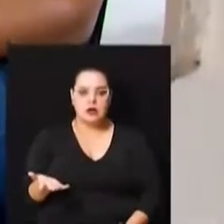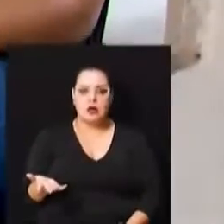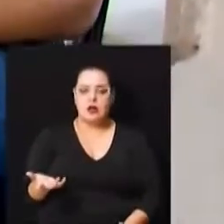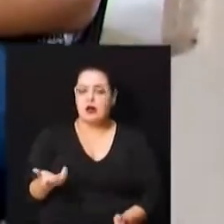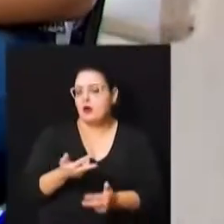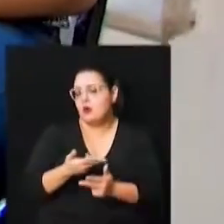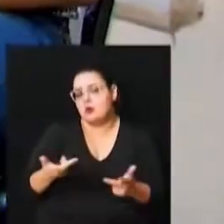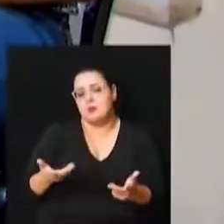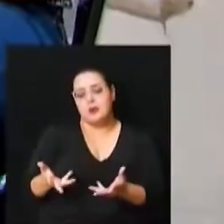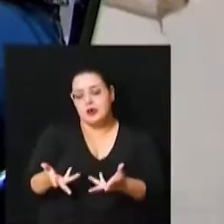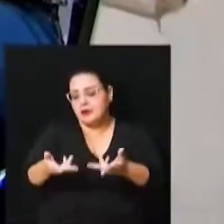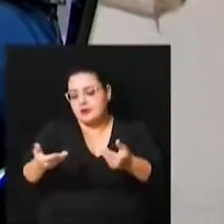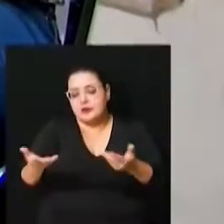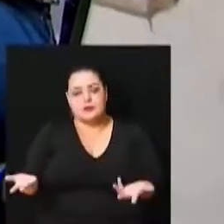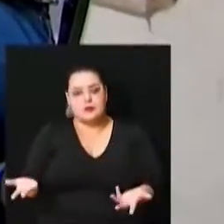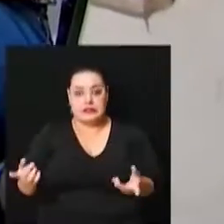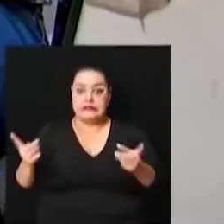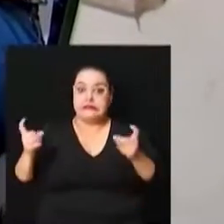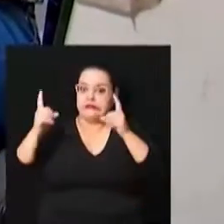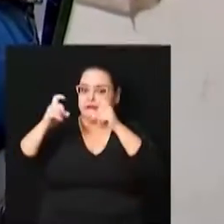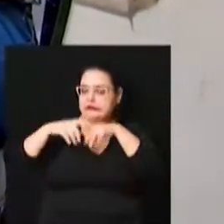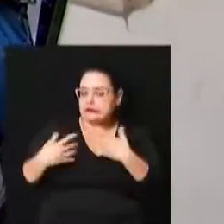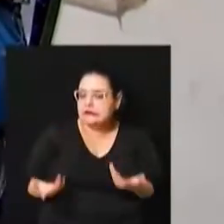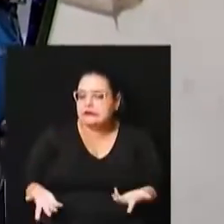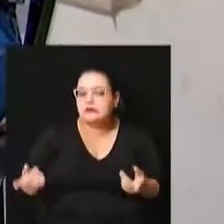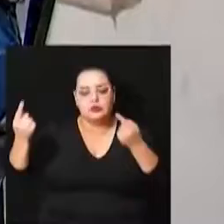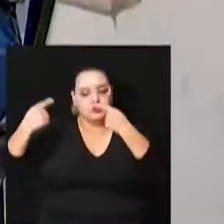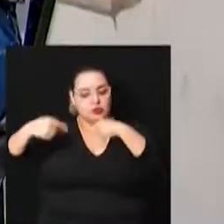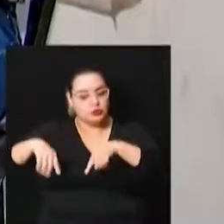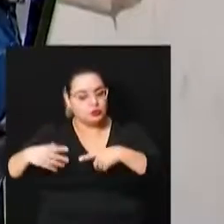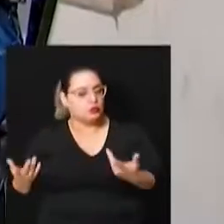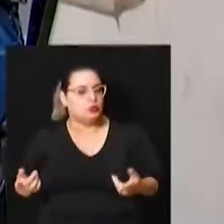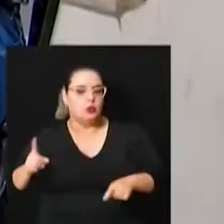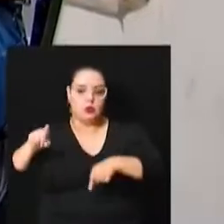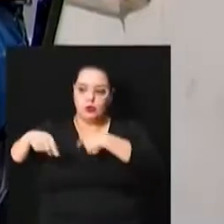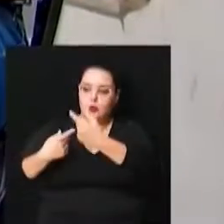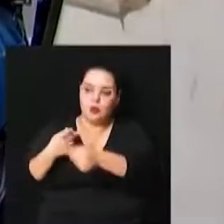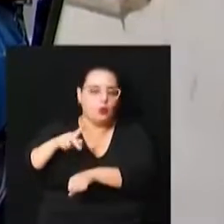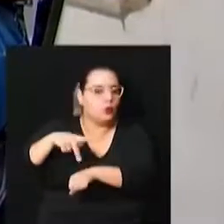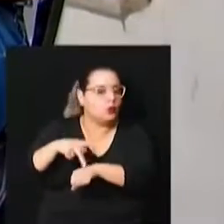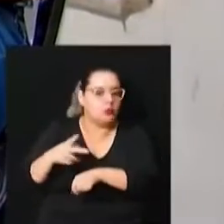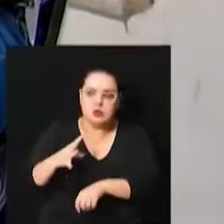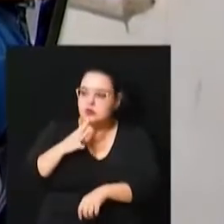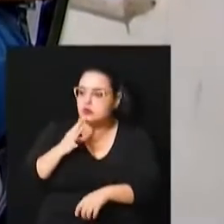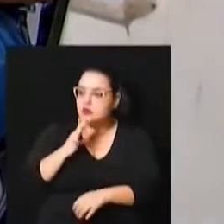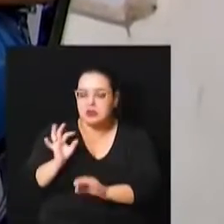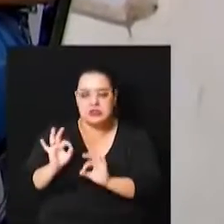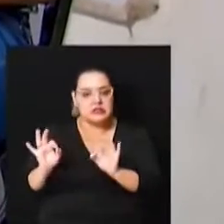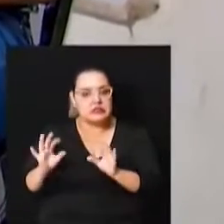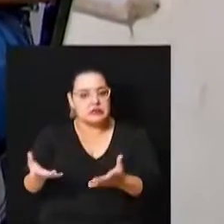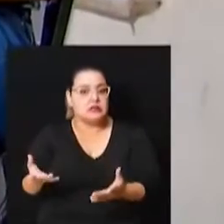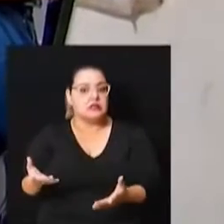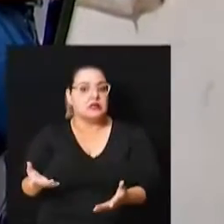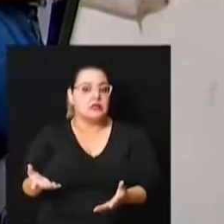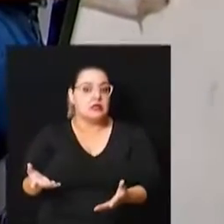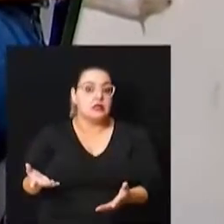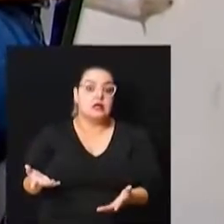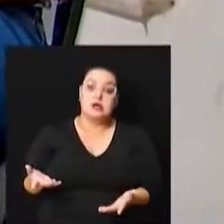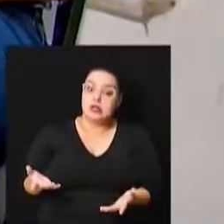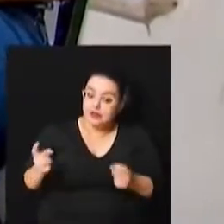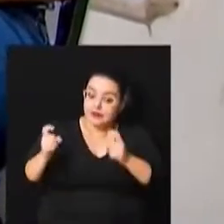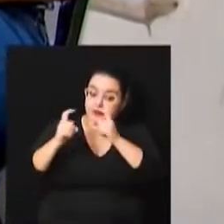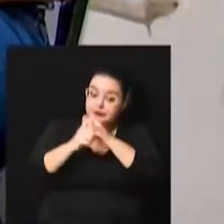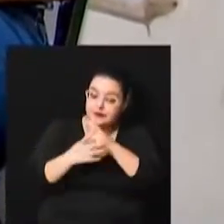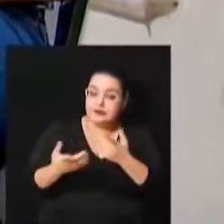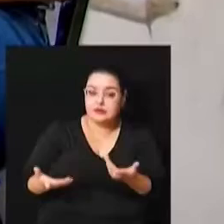é algo maravilhoso, mas também é um baita desafio. Você chegar num outro país, não conhece ninguém. Então, se